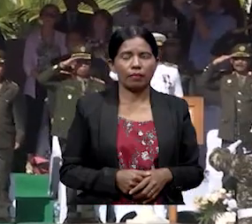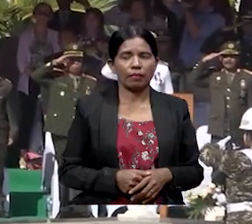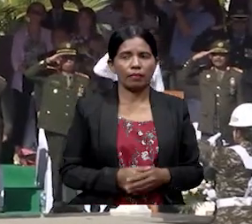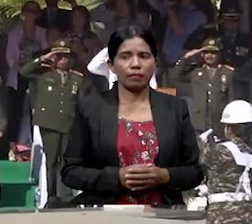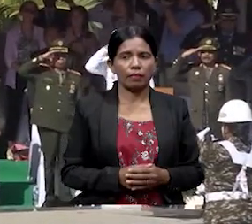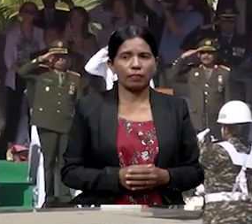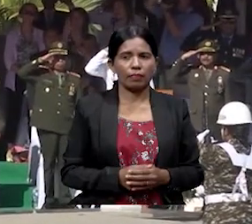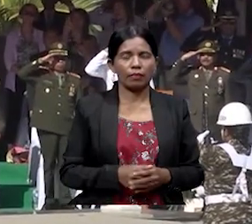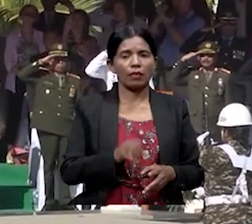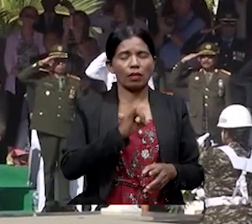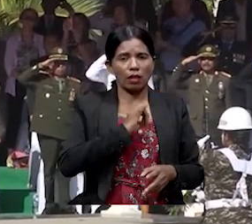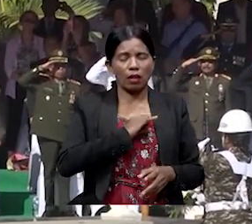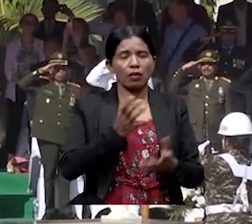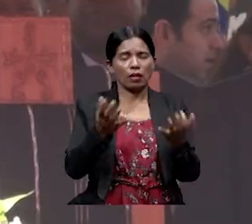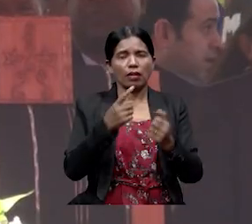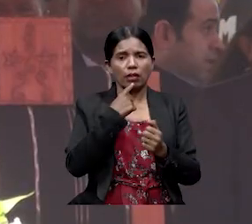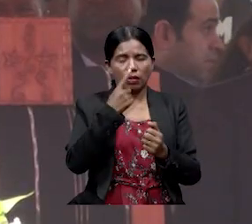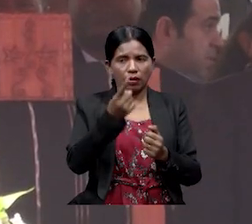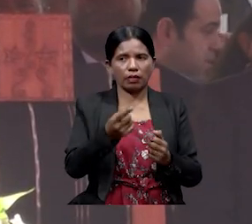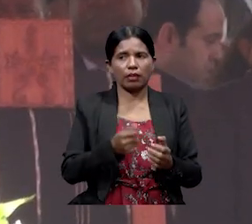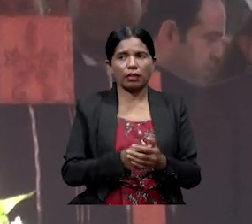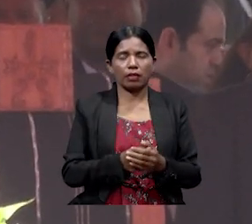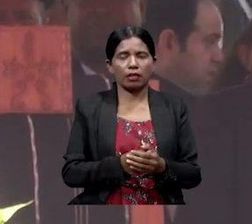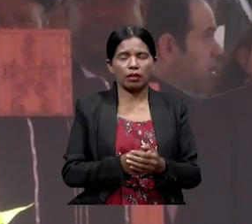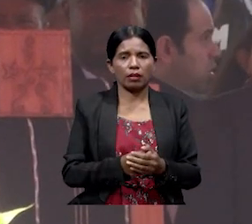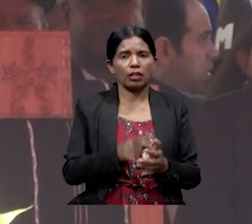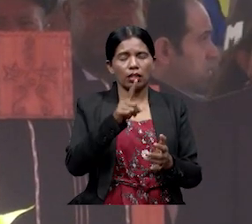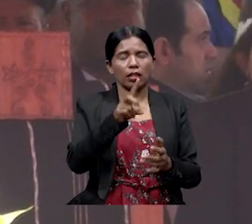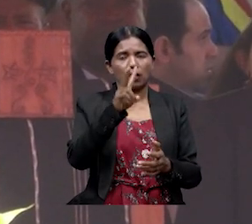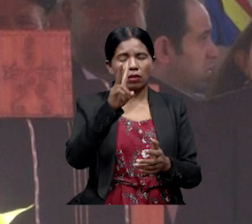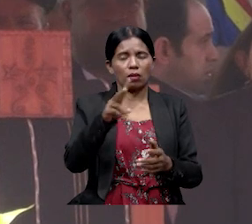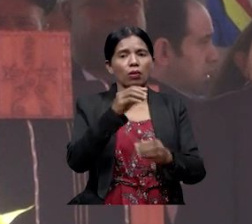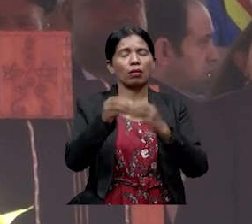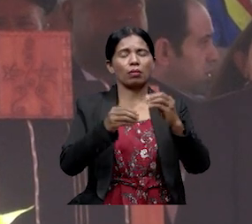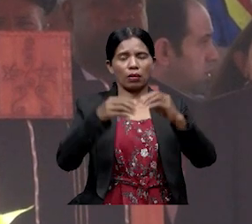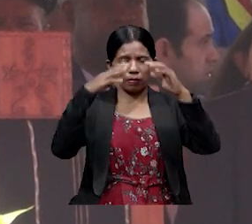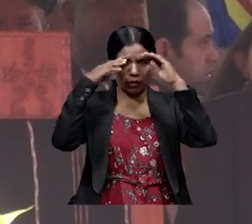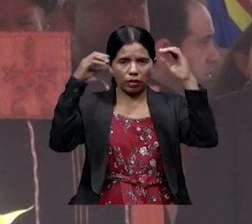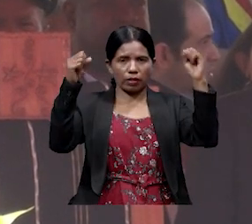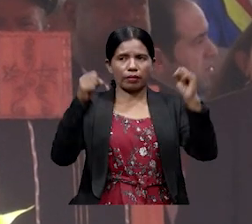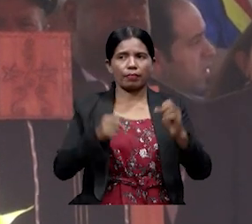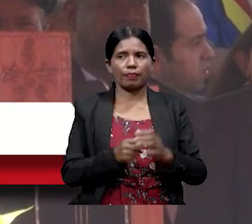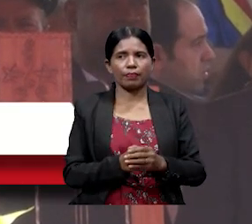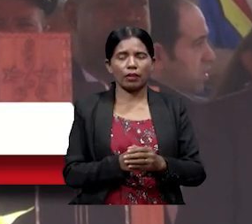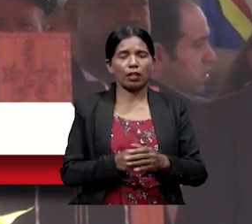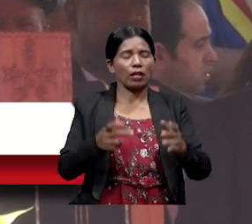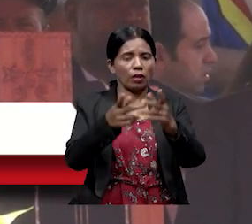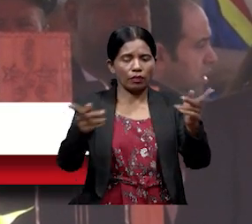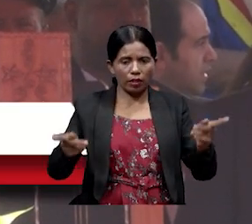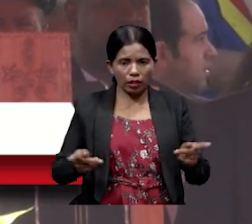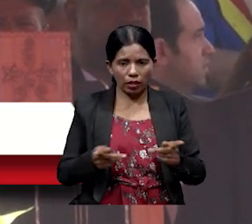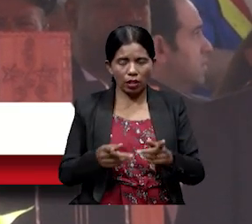Iha o carcatete, o adida carua com a nova presidência. Jardim, né, pertence